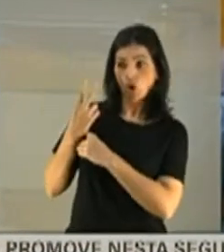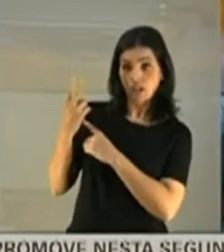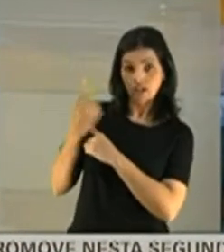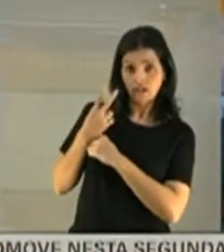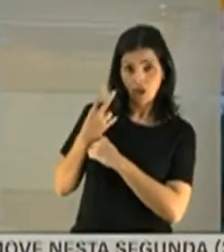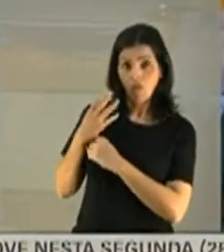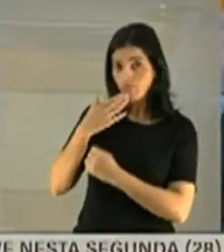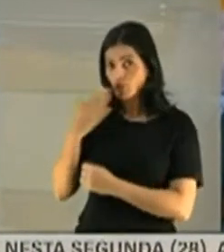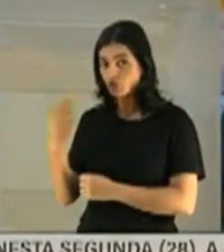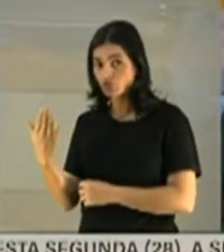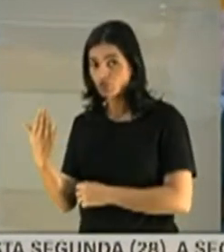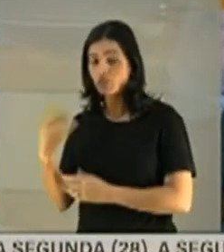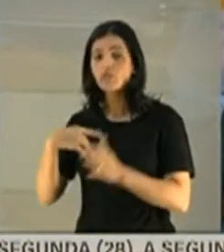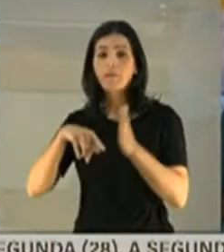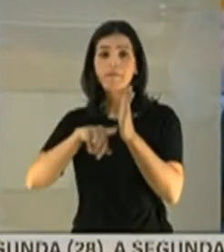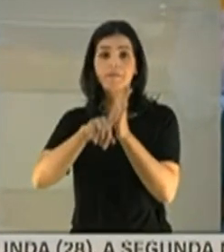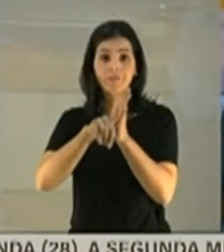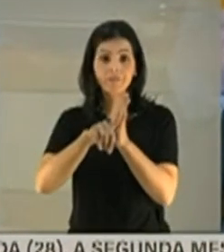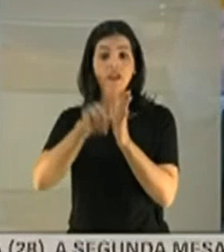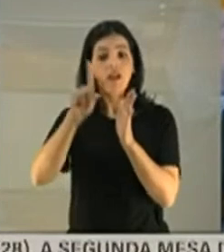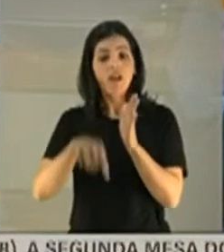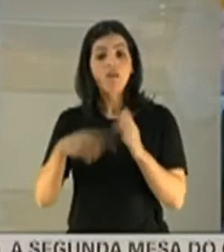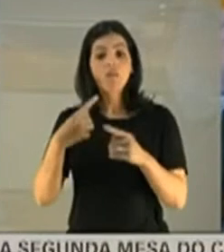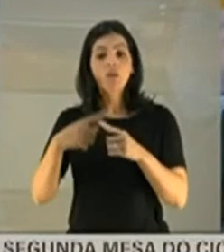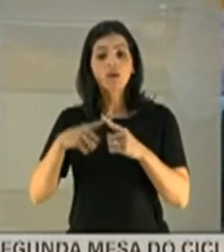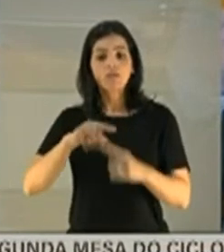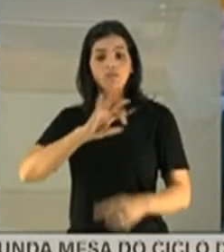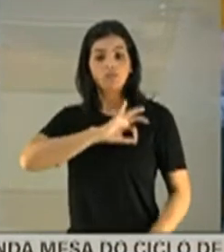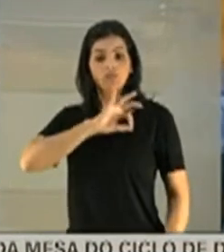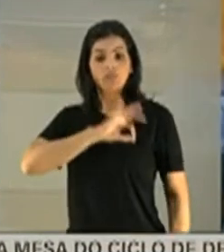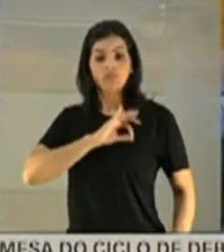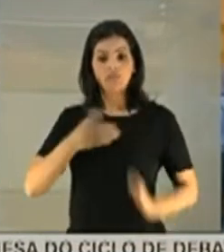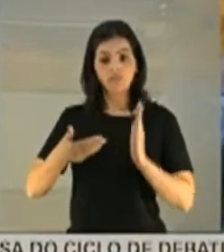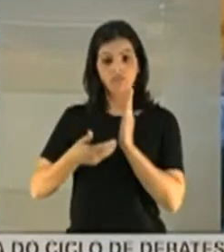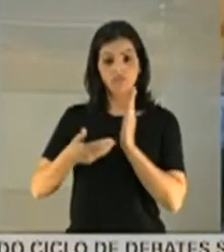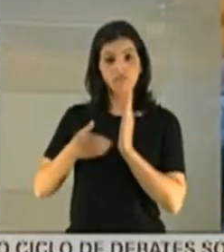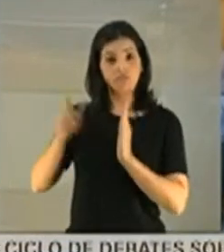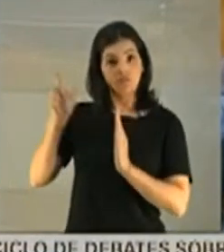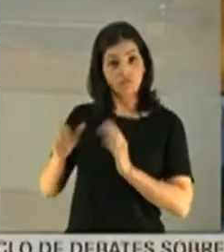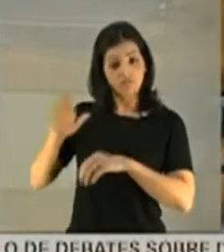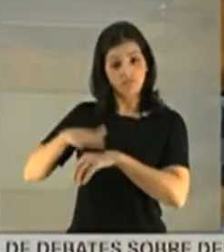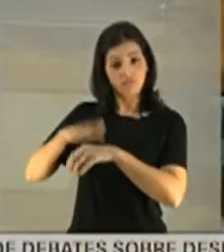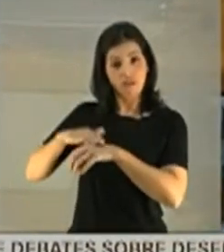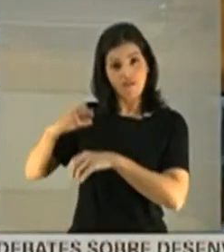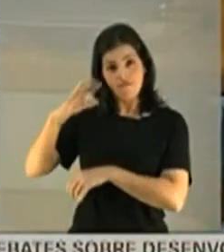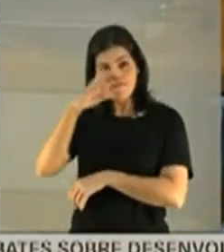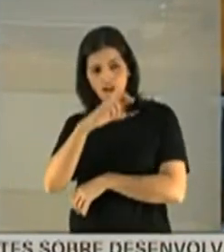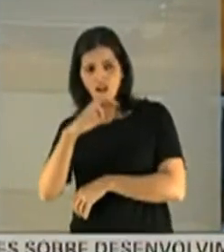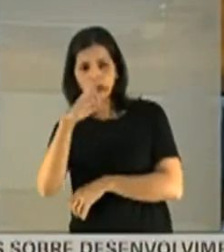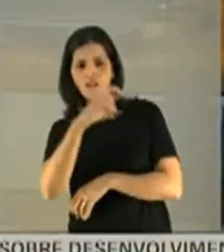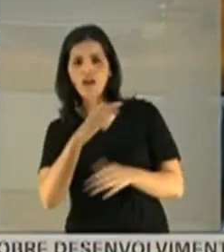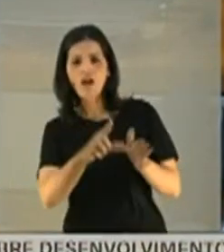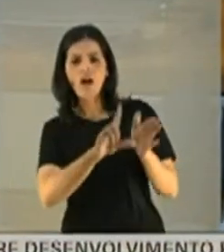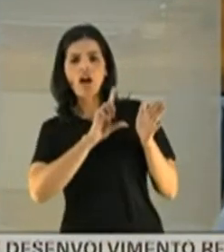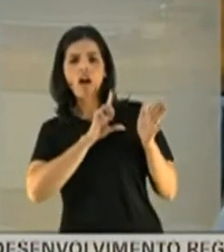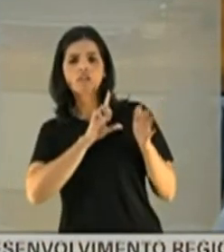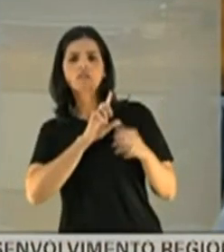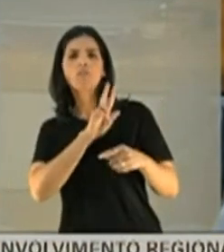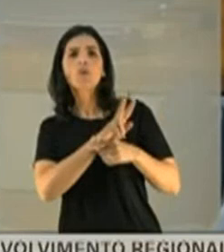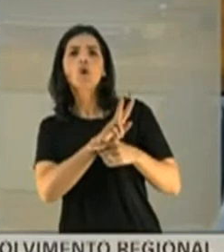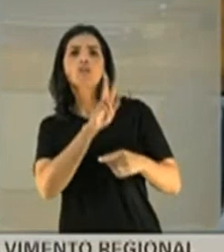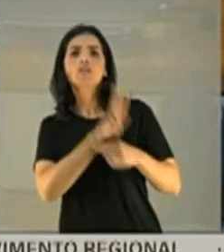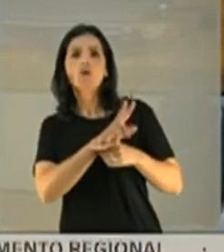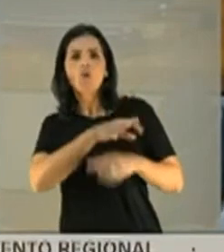pergunto isso. Essa pergunta ela cabe porque a polícia da Câmara faz uma investigação antes de conceder a proteção